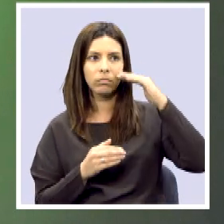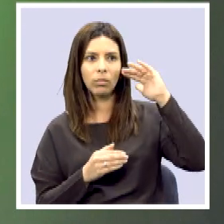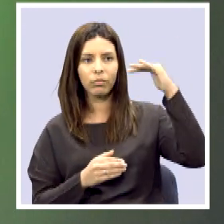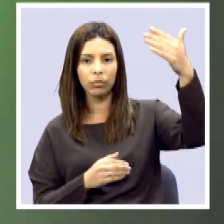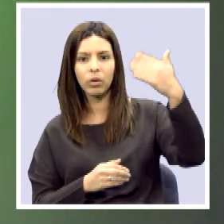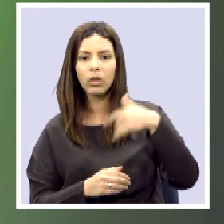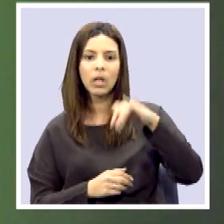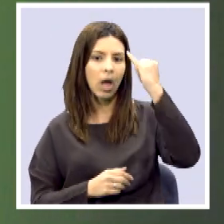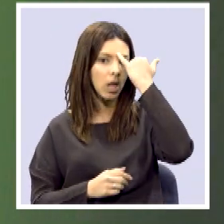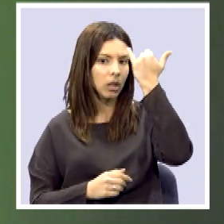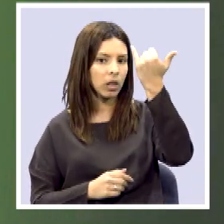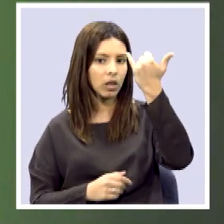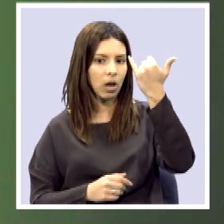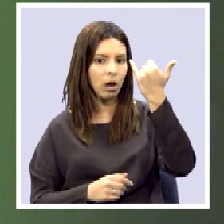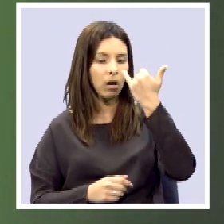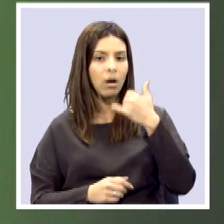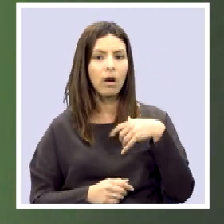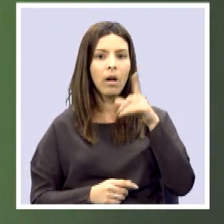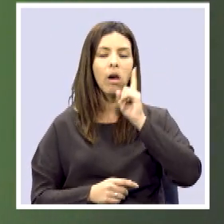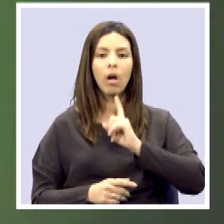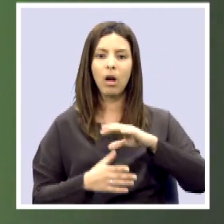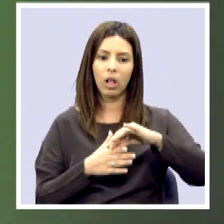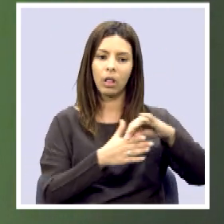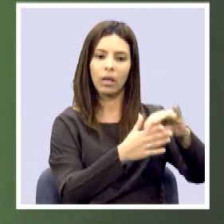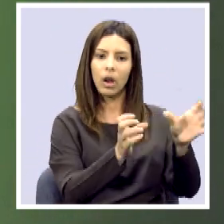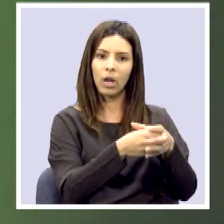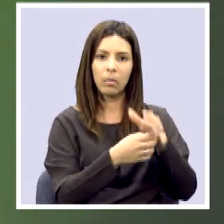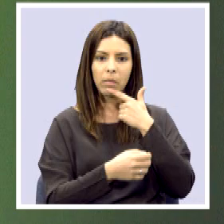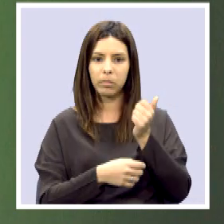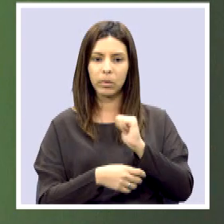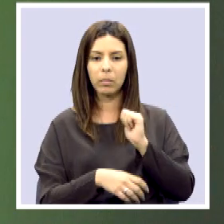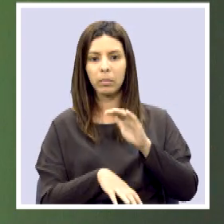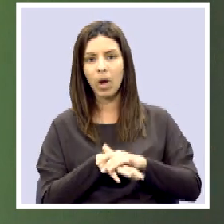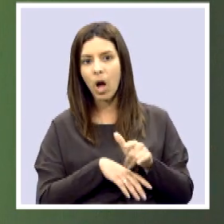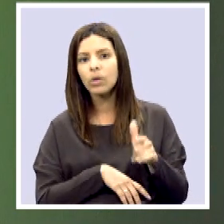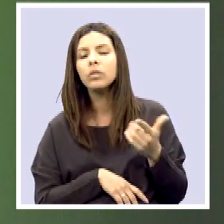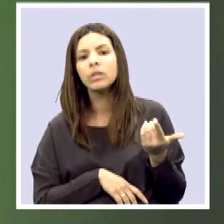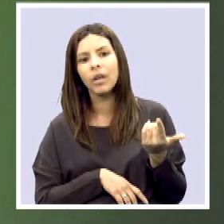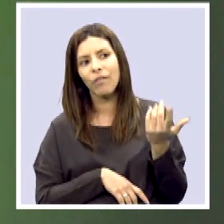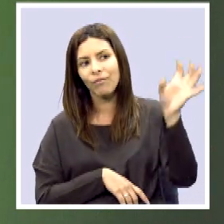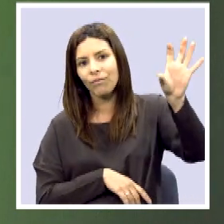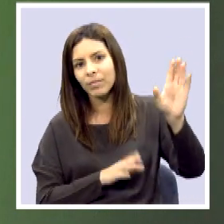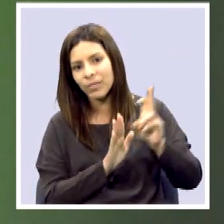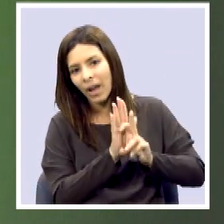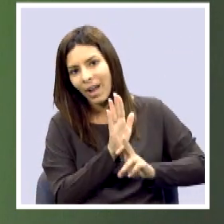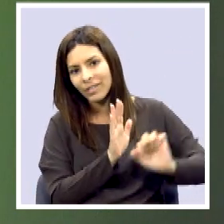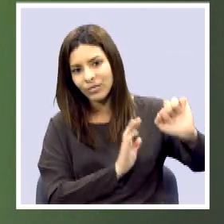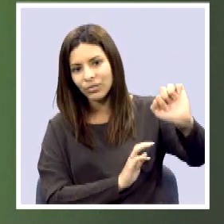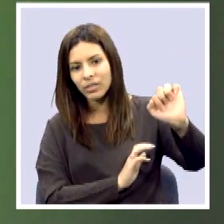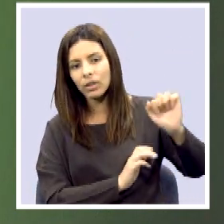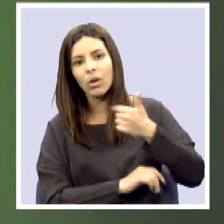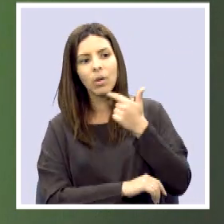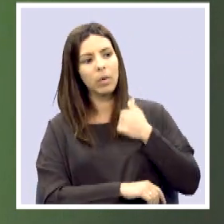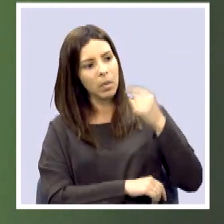daqui para a Índia, por exemplo, raparigas que não podiam liderar as equipas por causa da situação das castas, elas não podiam mandar